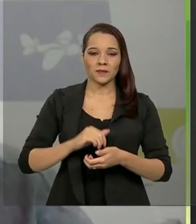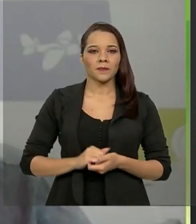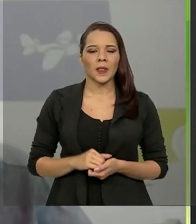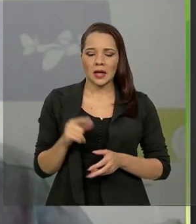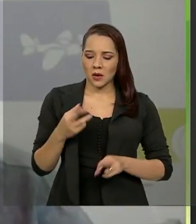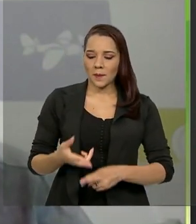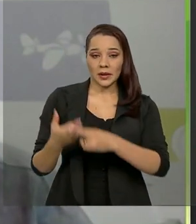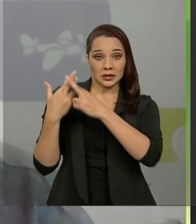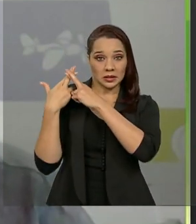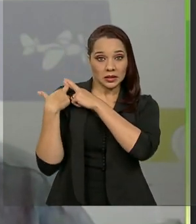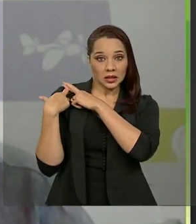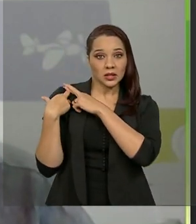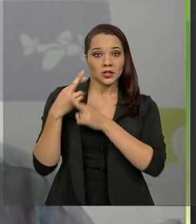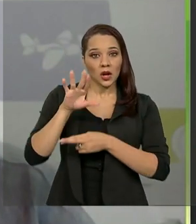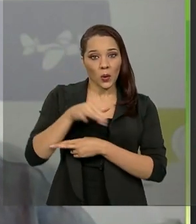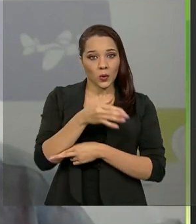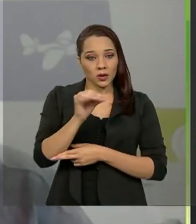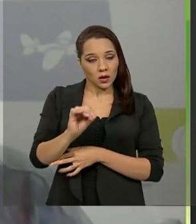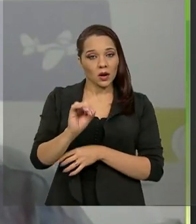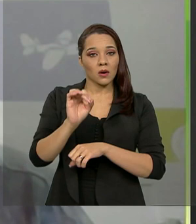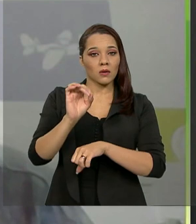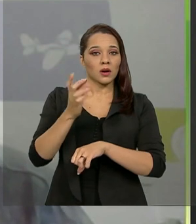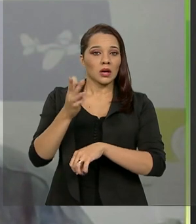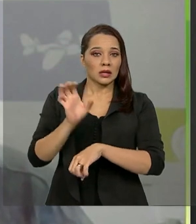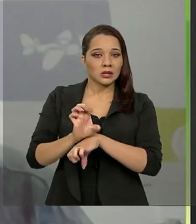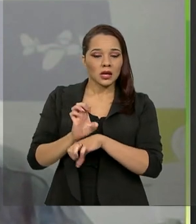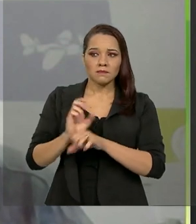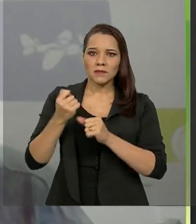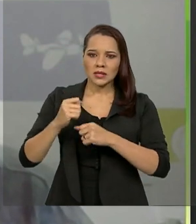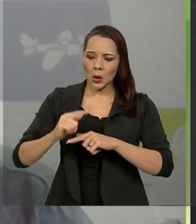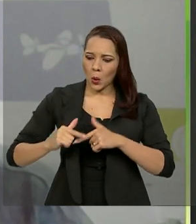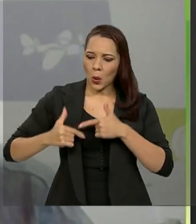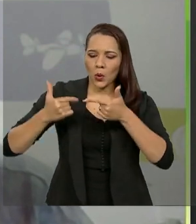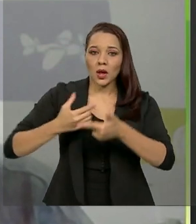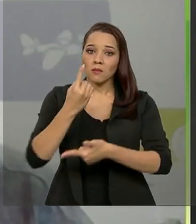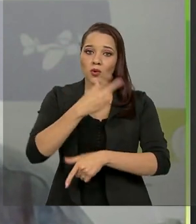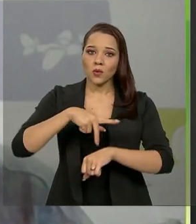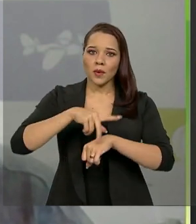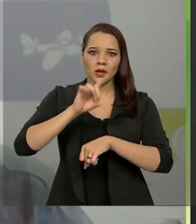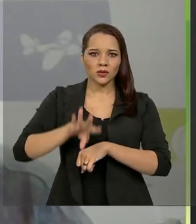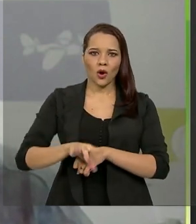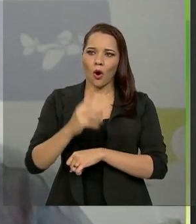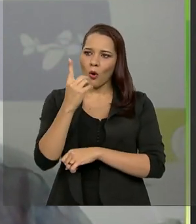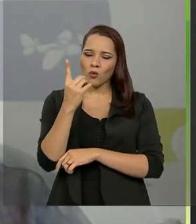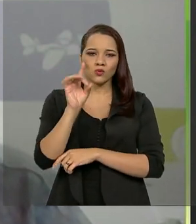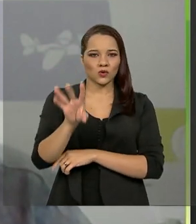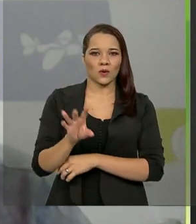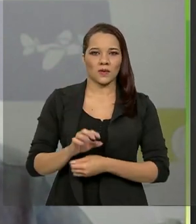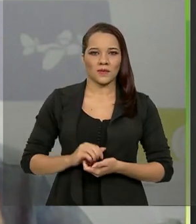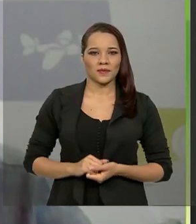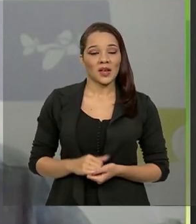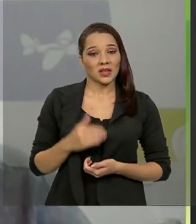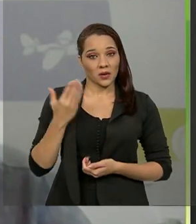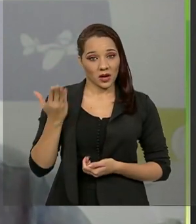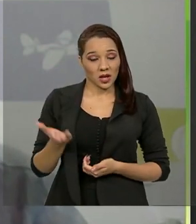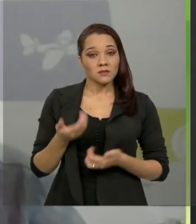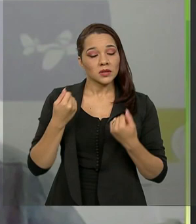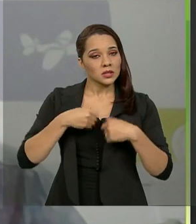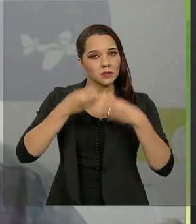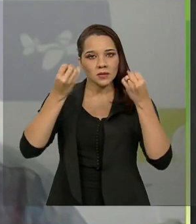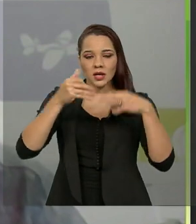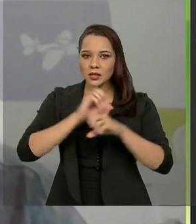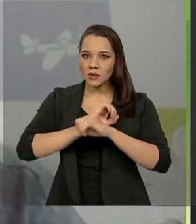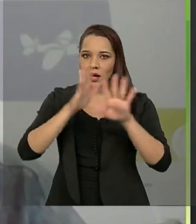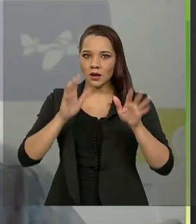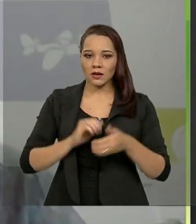União, representante político do Estado, dos municípios, ele tem que lutar por um país só, por um Estado só. Essa é a grande verdade, deixar bem claro isso, nós